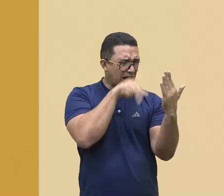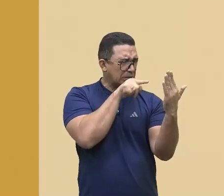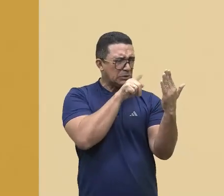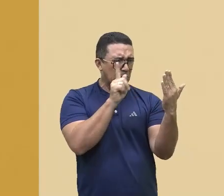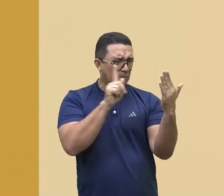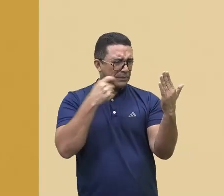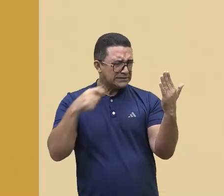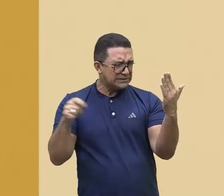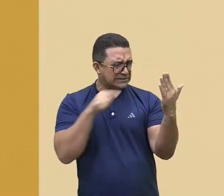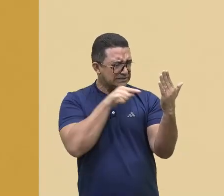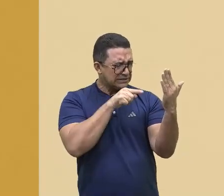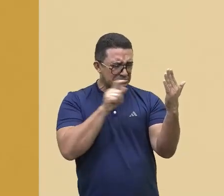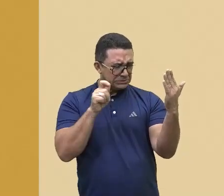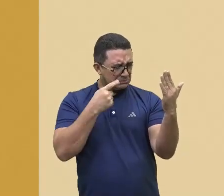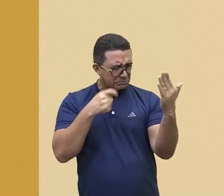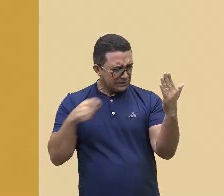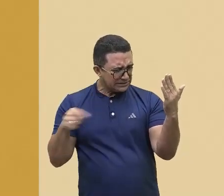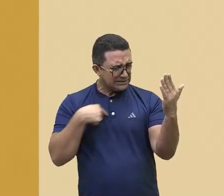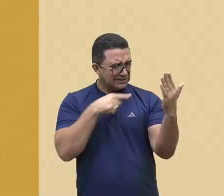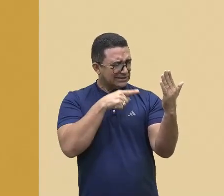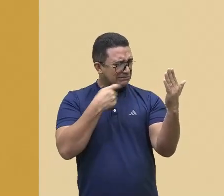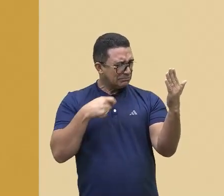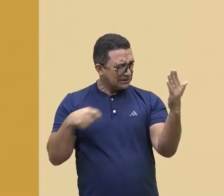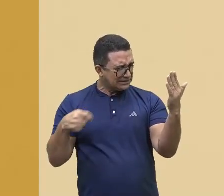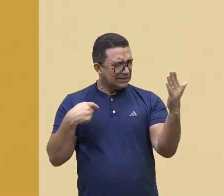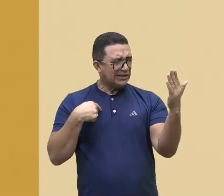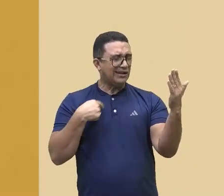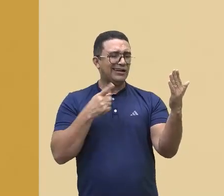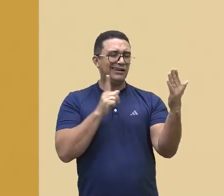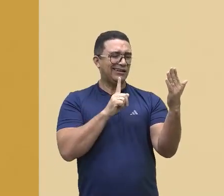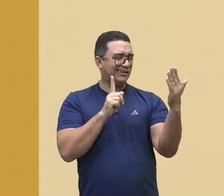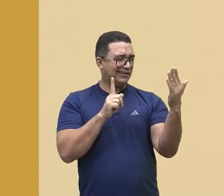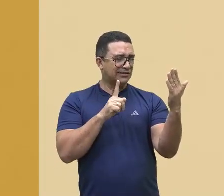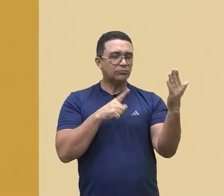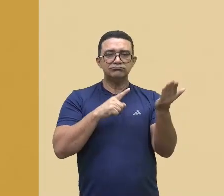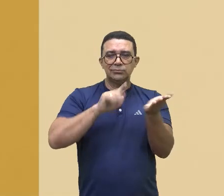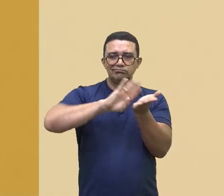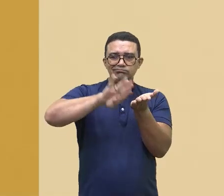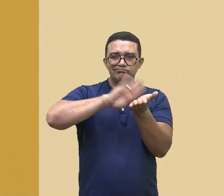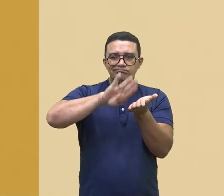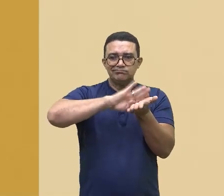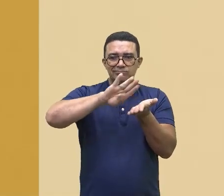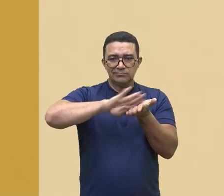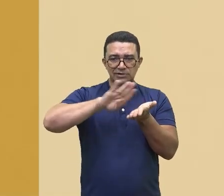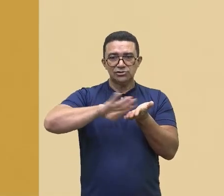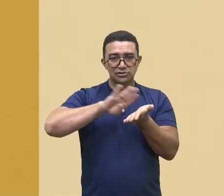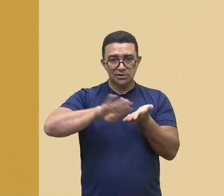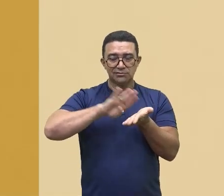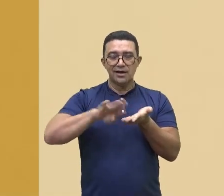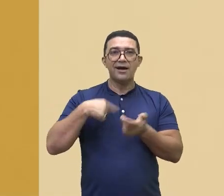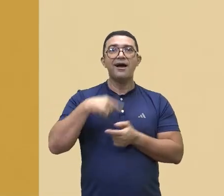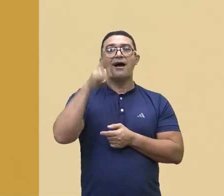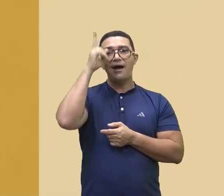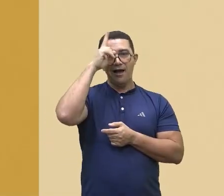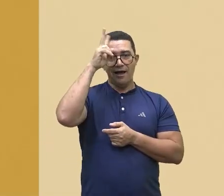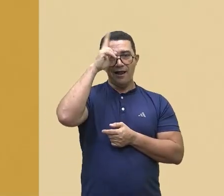lembrar, quando for pensar em comprar novamente aquele item que é desnecessário, você vai